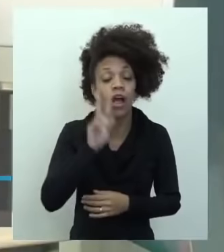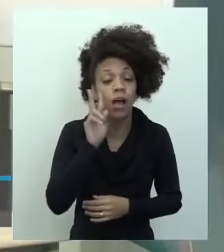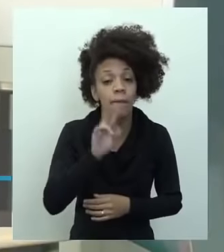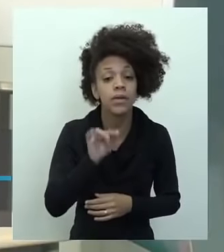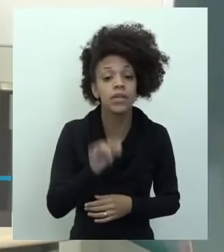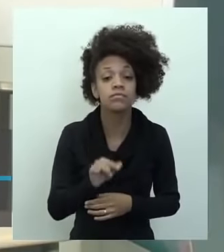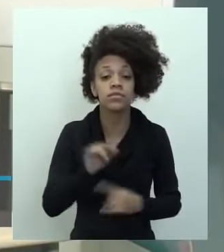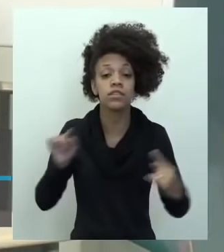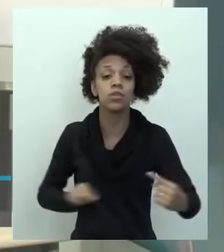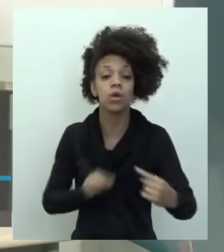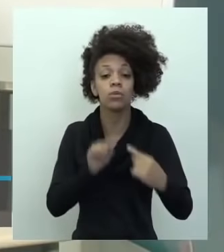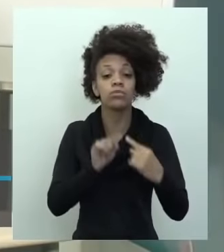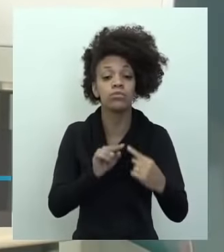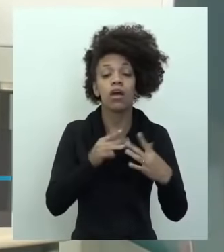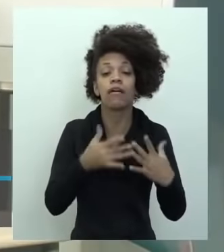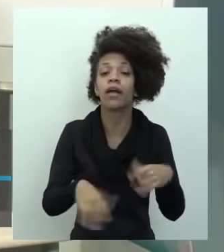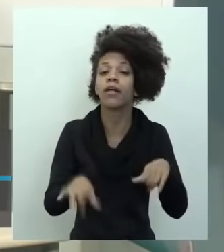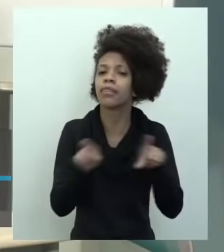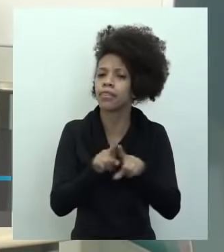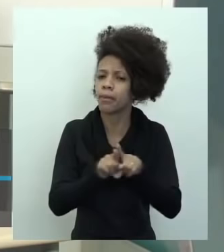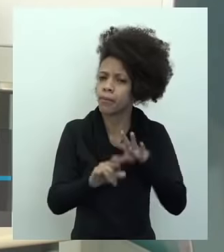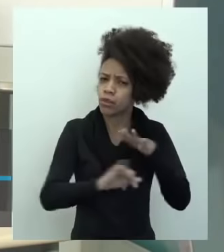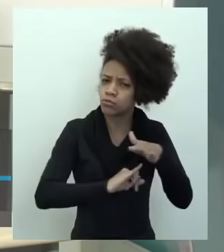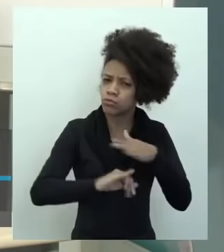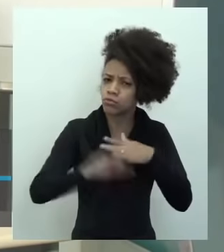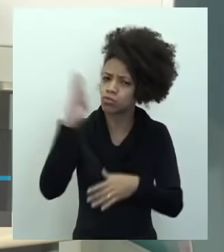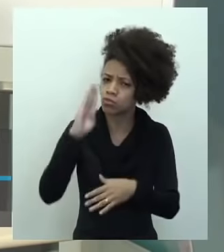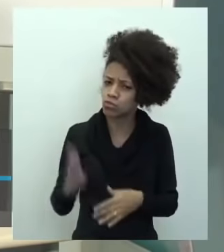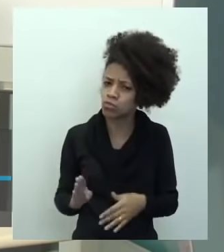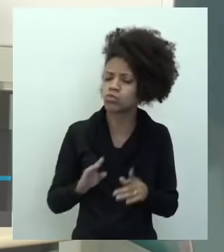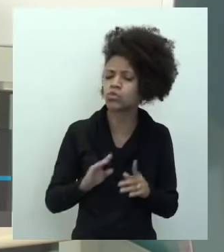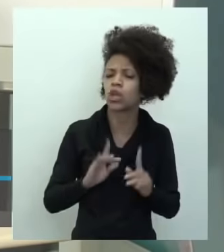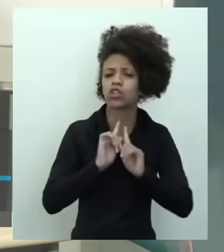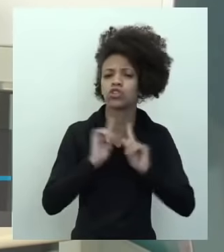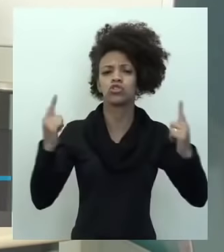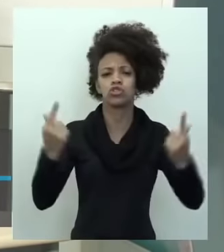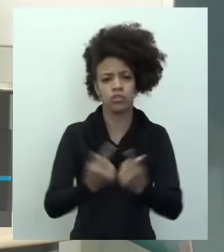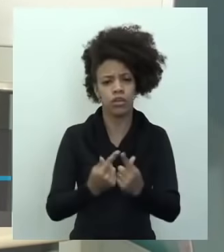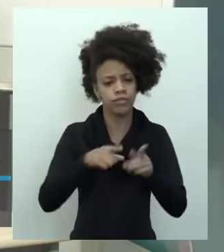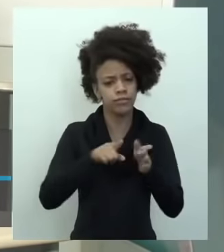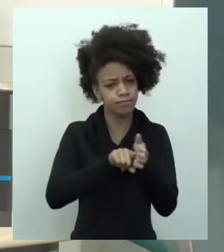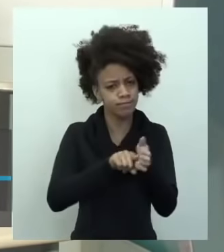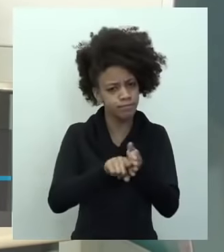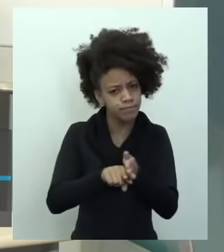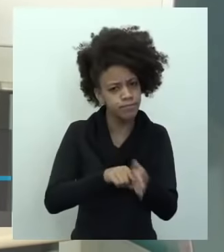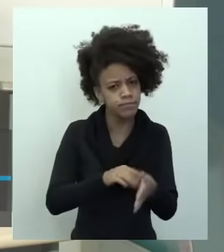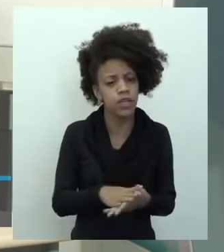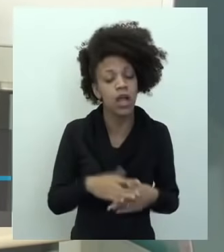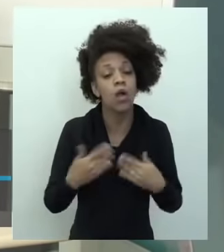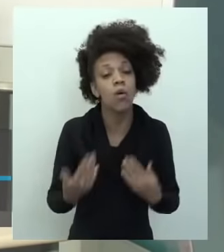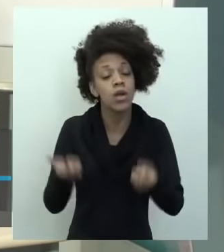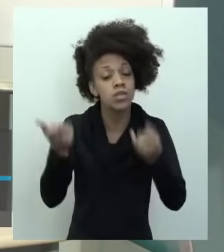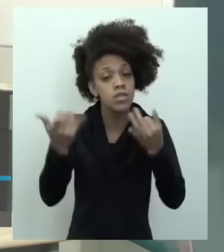definição utilizada também é do Instituto Brasileiro de Geografia e Estatística. E quando nós falamos de